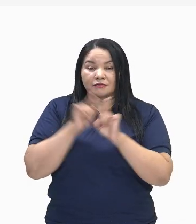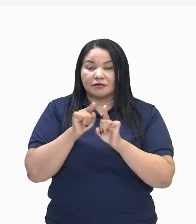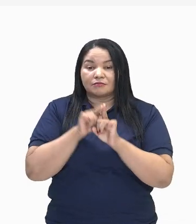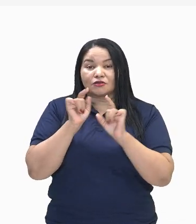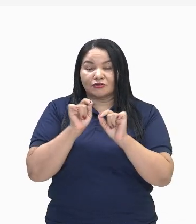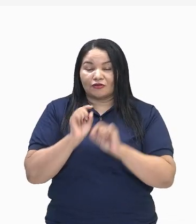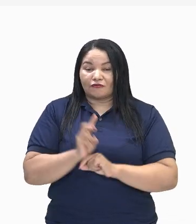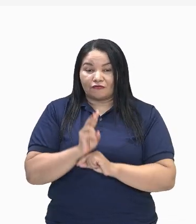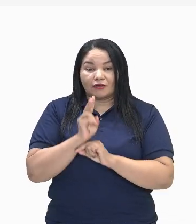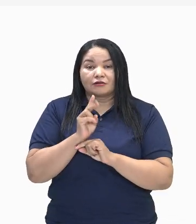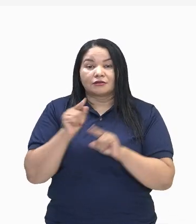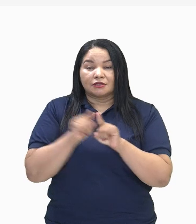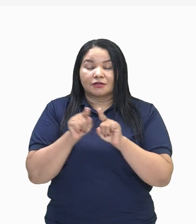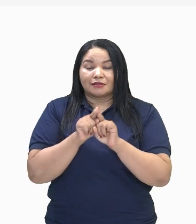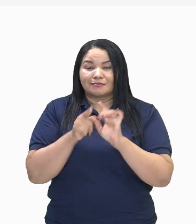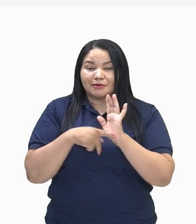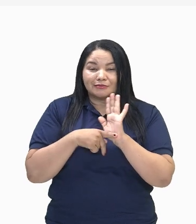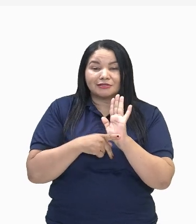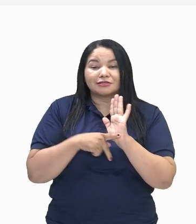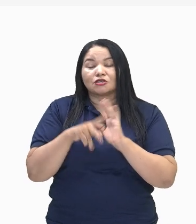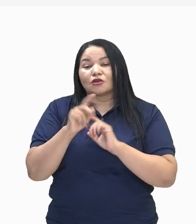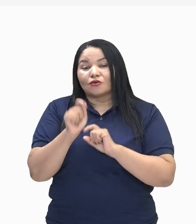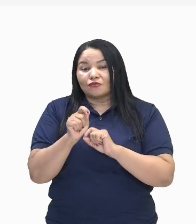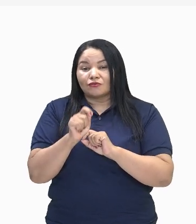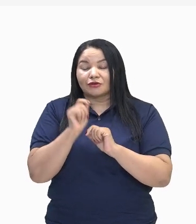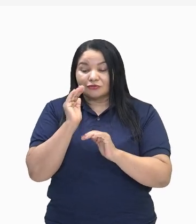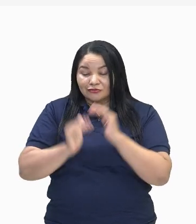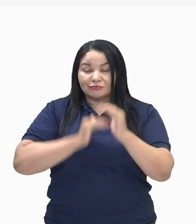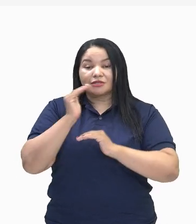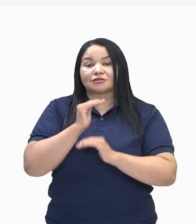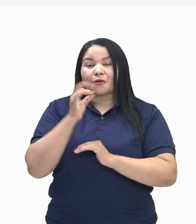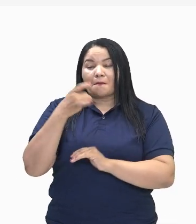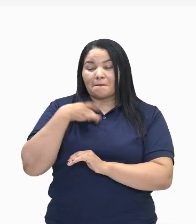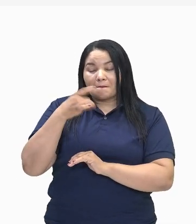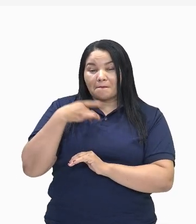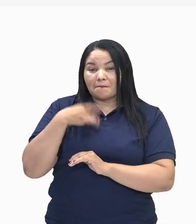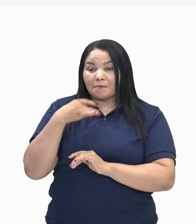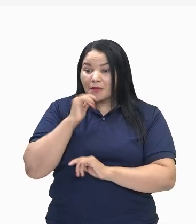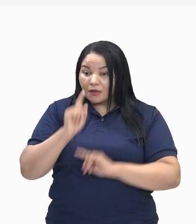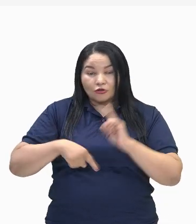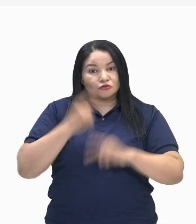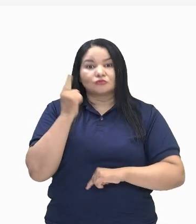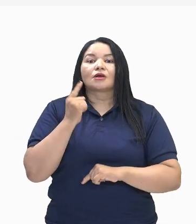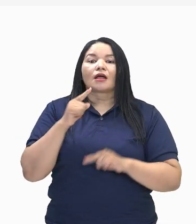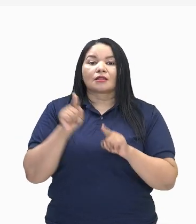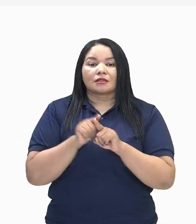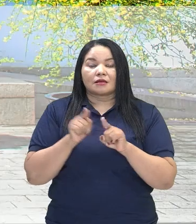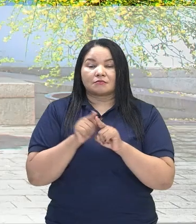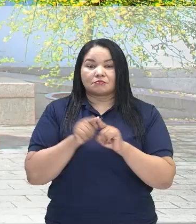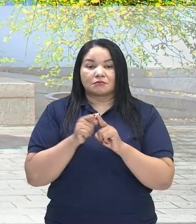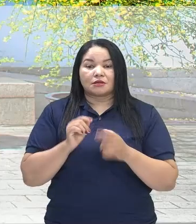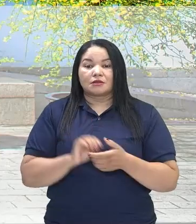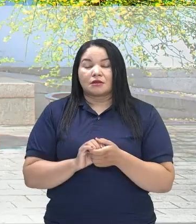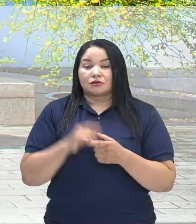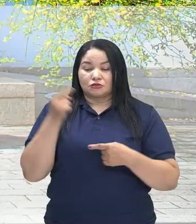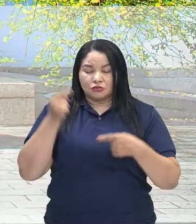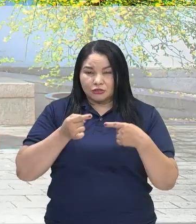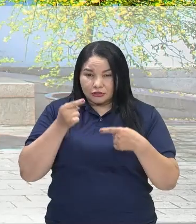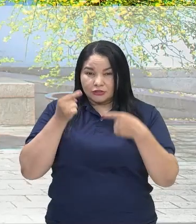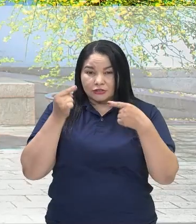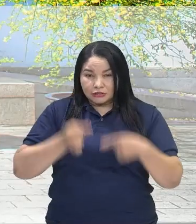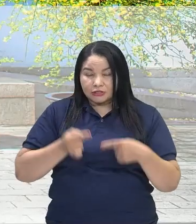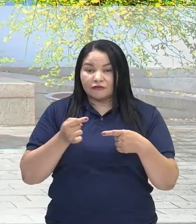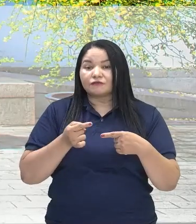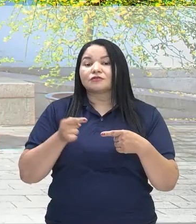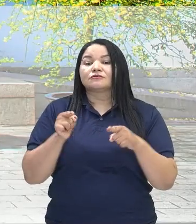dos valores e princípios que é a superação do nosso medo, né? É enfrentar os nossos desafios para que a